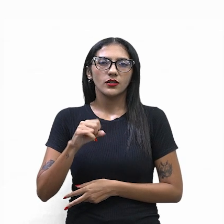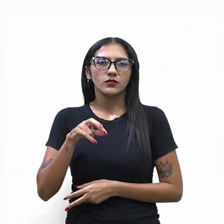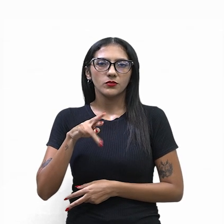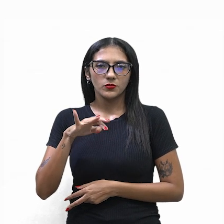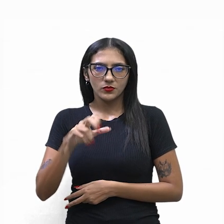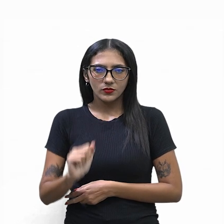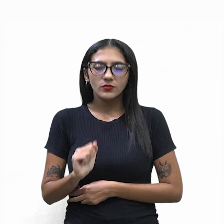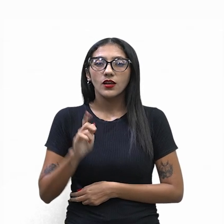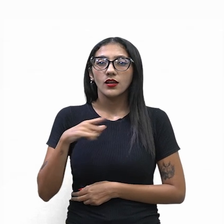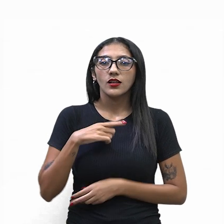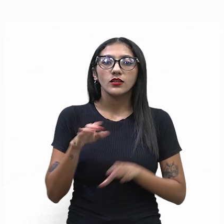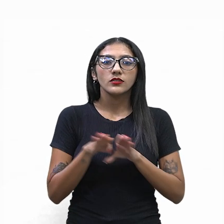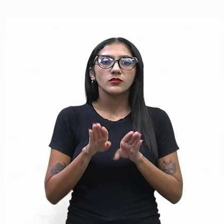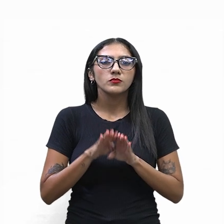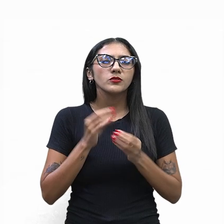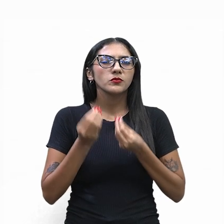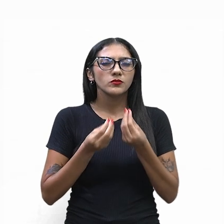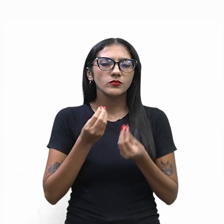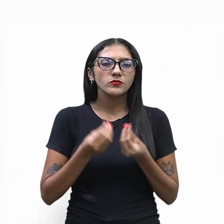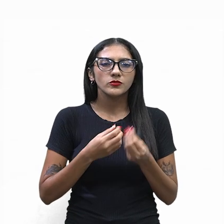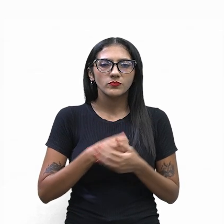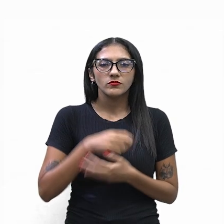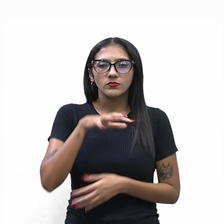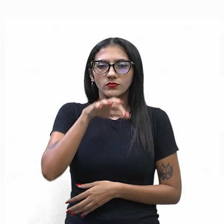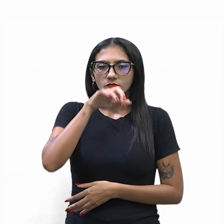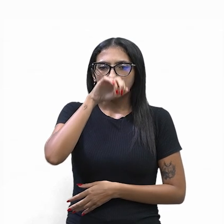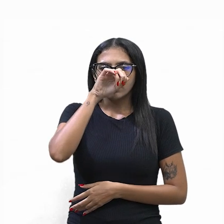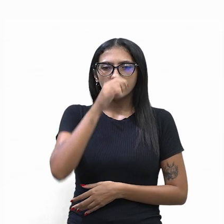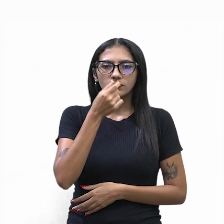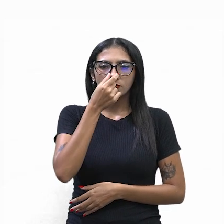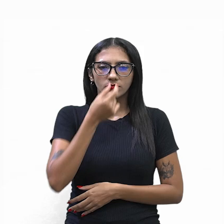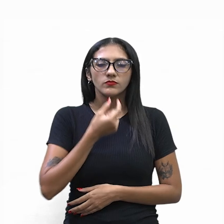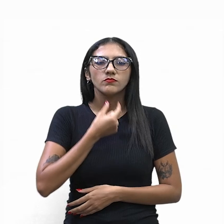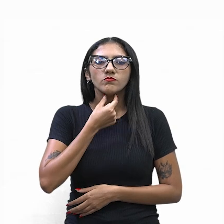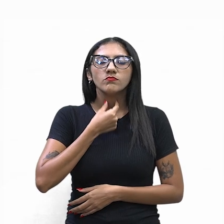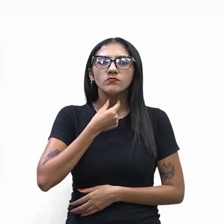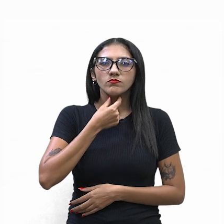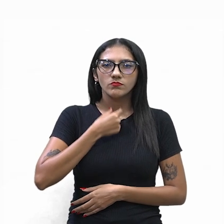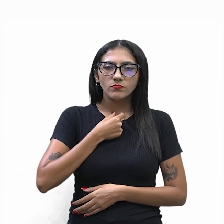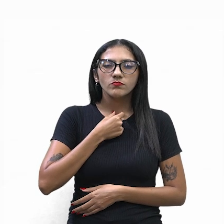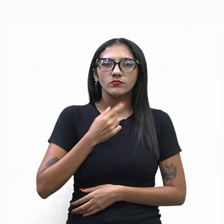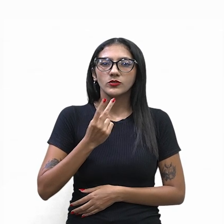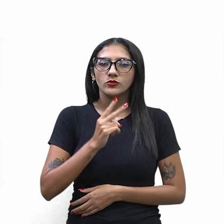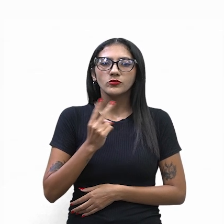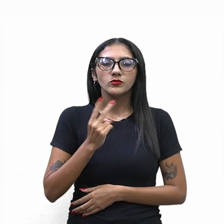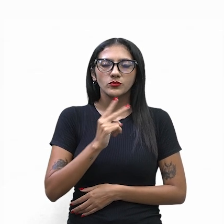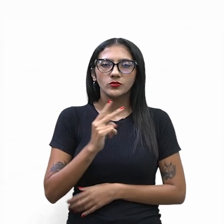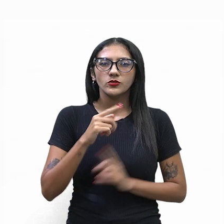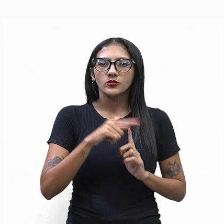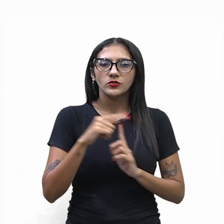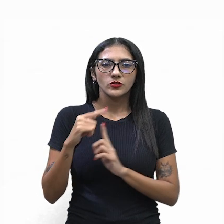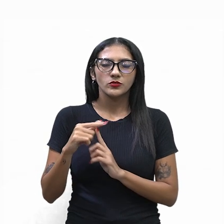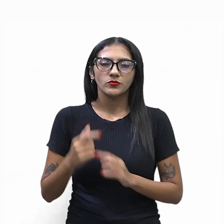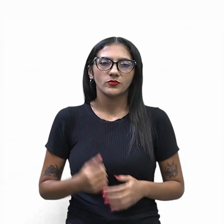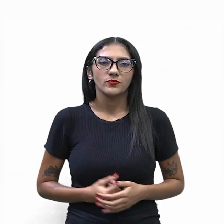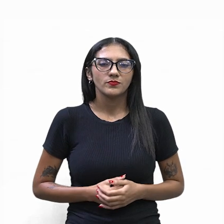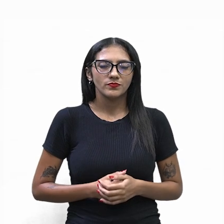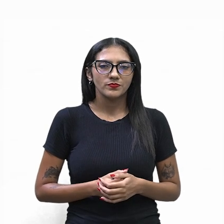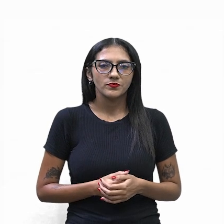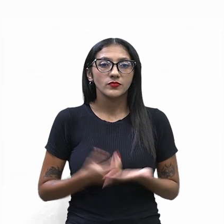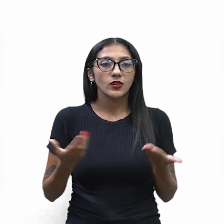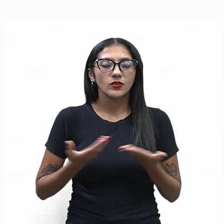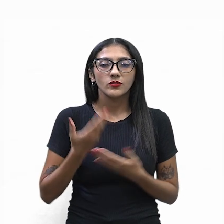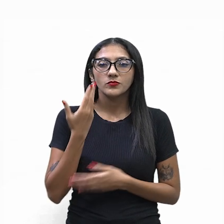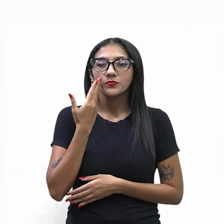também conhecidas como vias aéreas ou respiratórias superiores e inferiores, tá? Então a gente vai ver aí na nossa